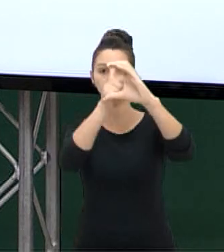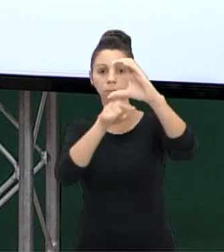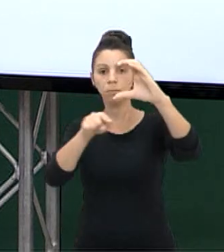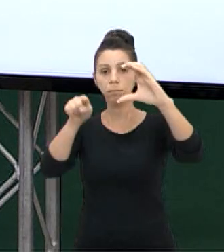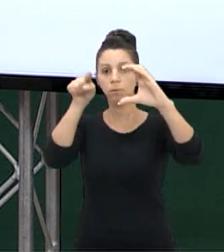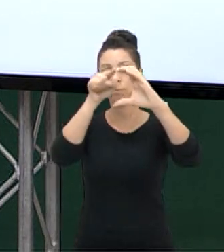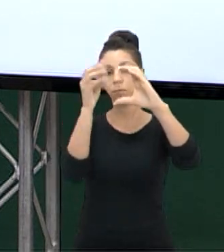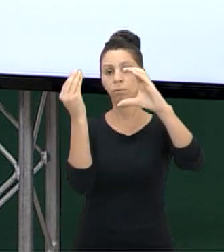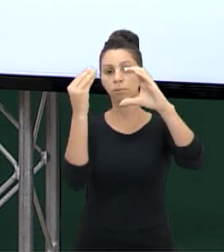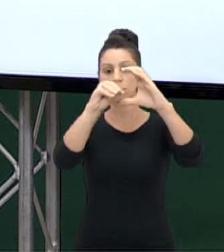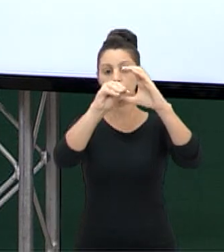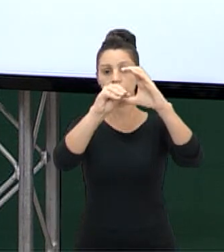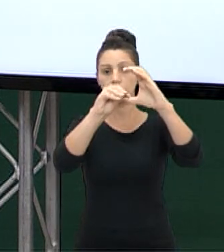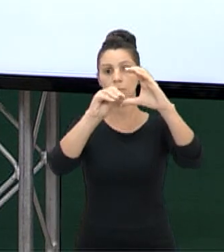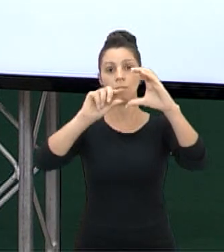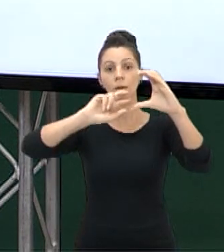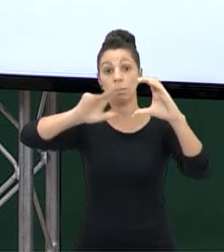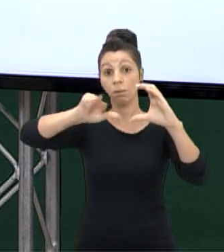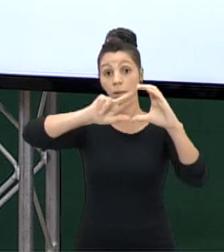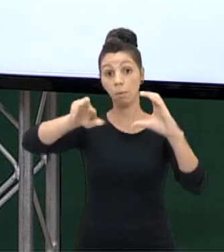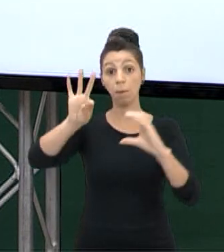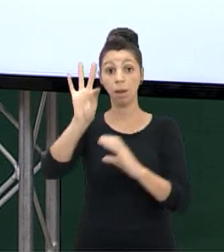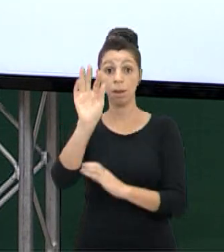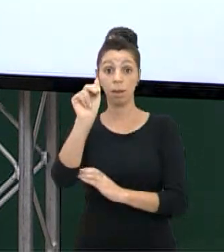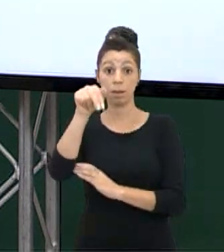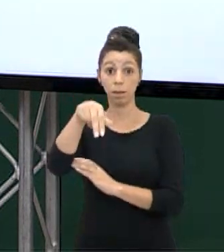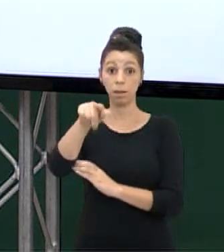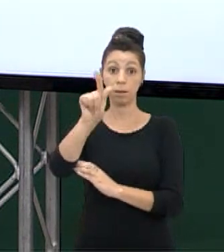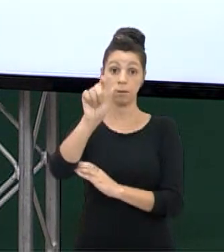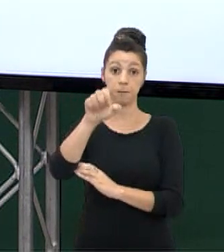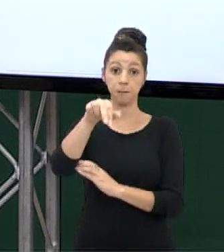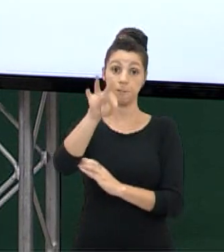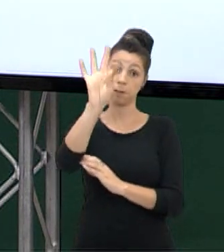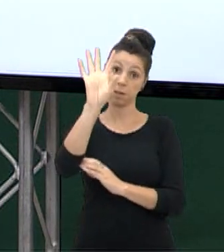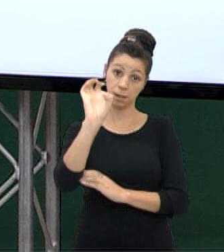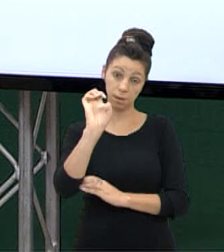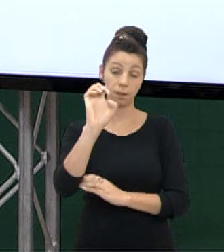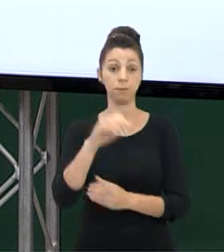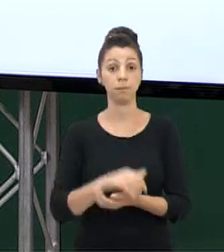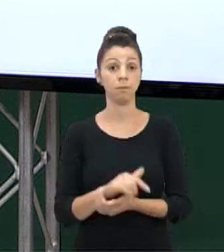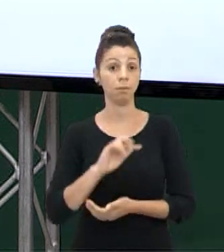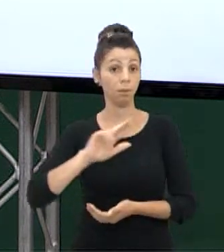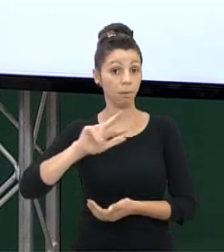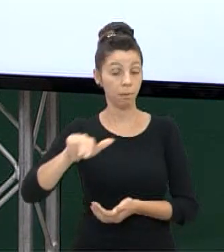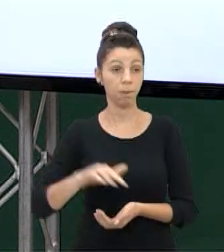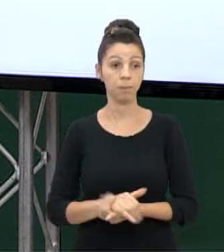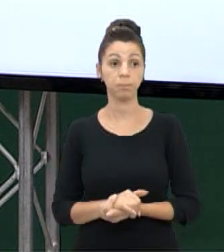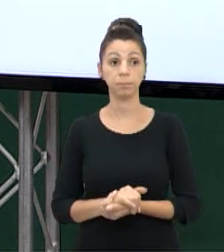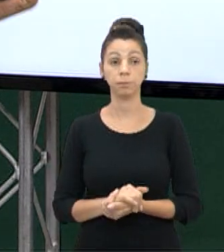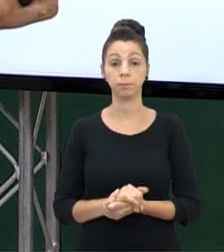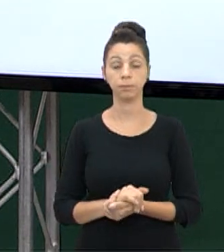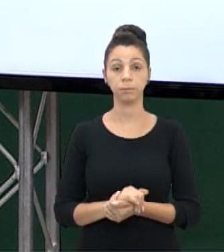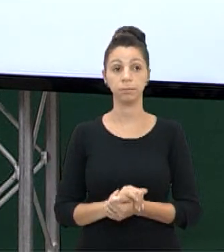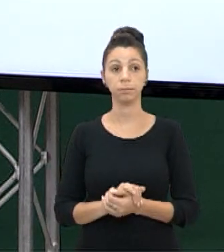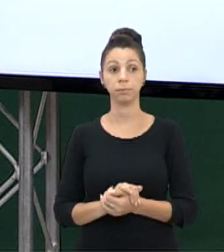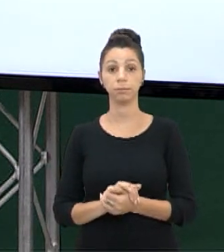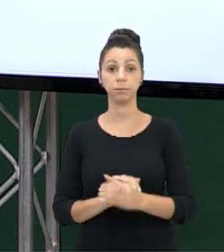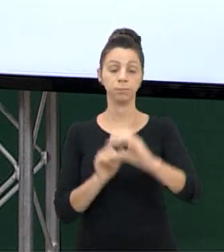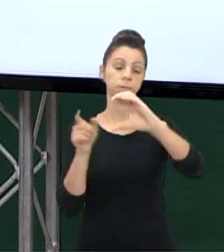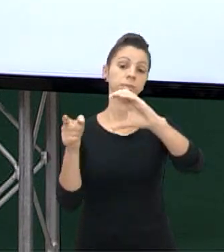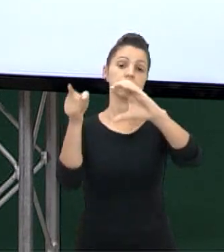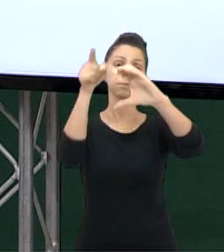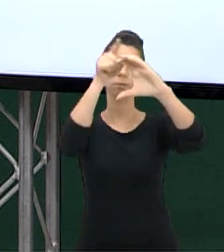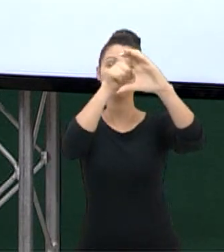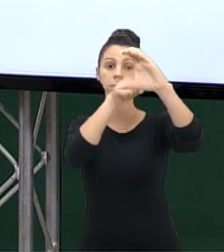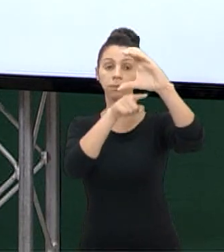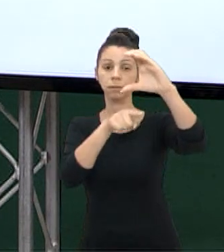interna, só que ela não é tangente à outra circunferência como referência, certo? E a circunferência